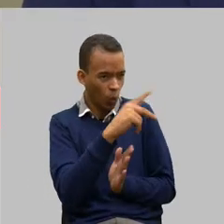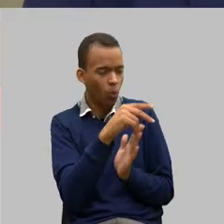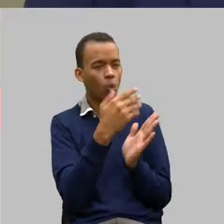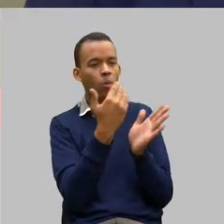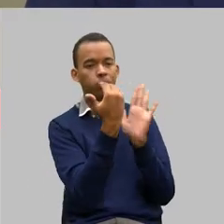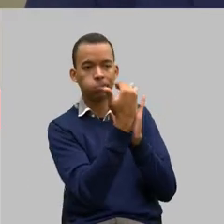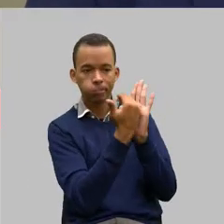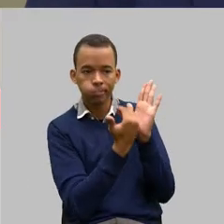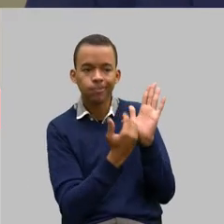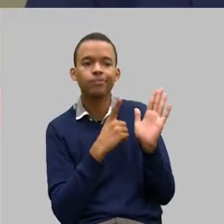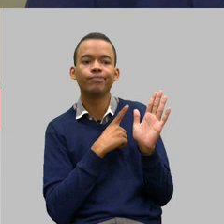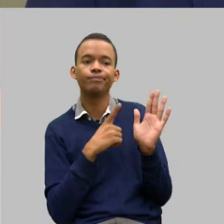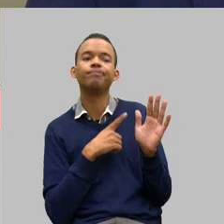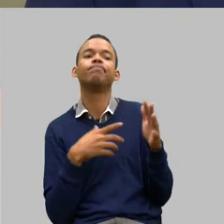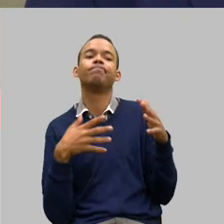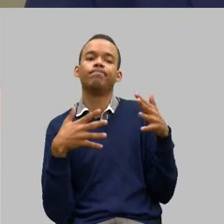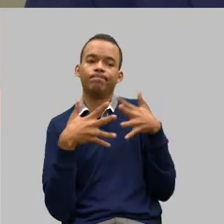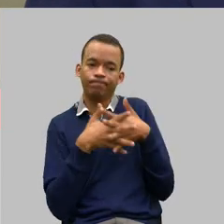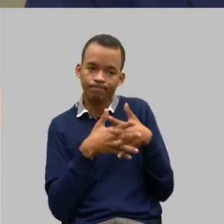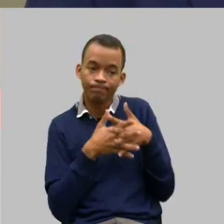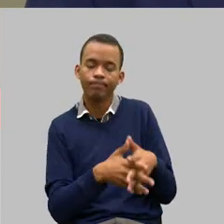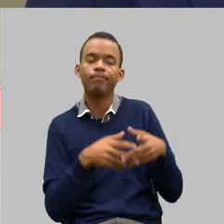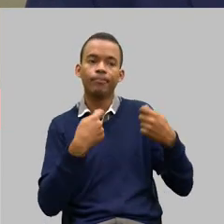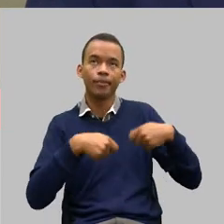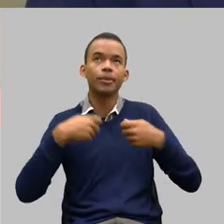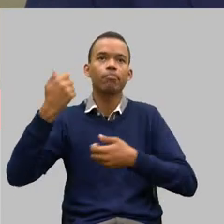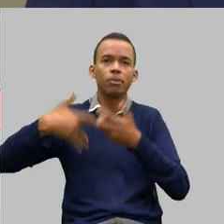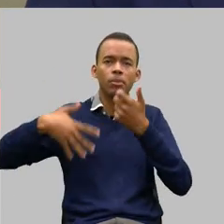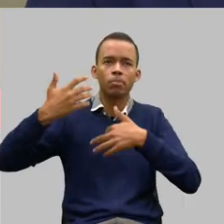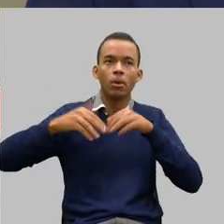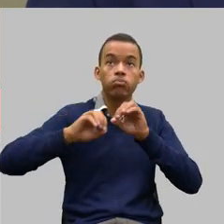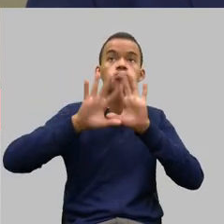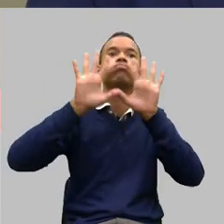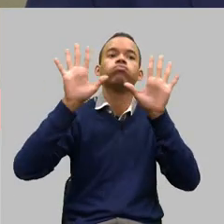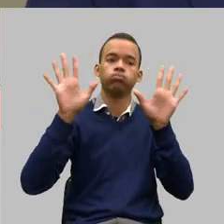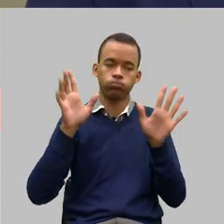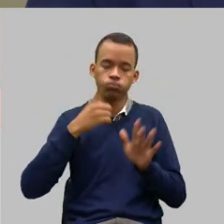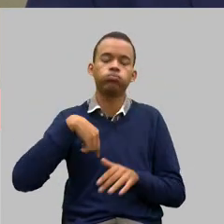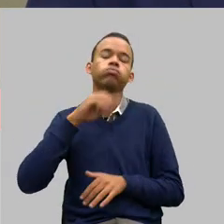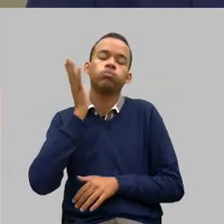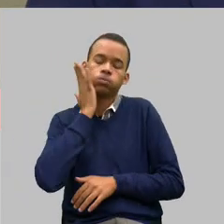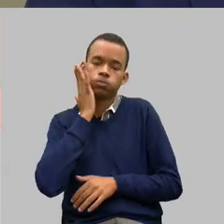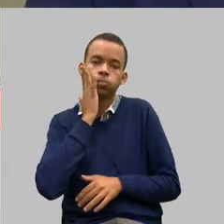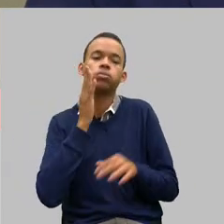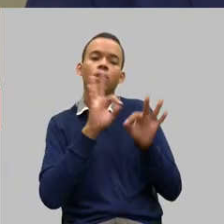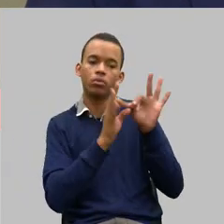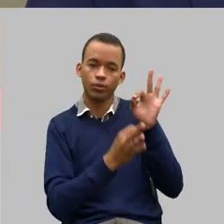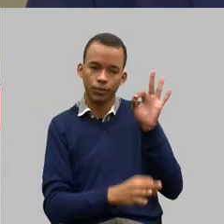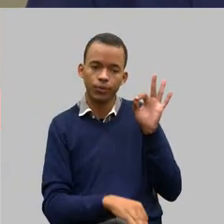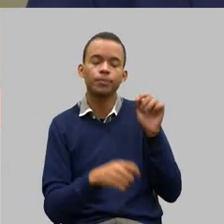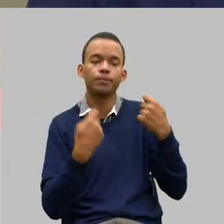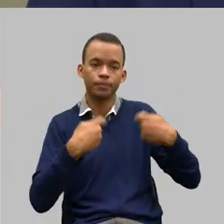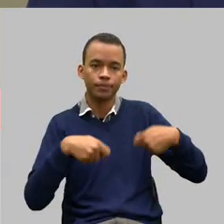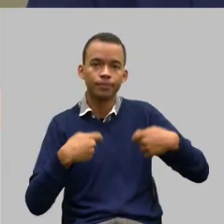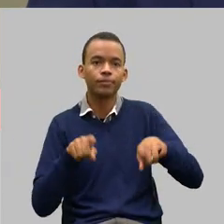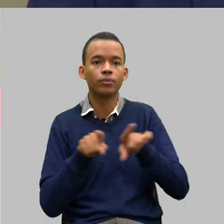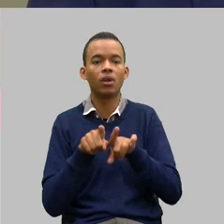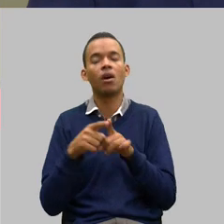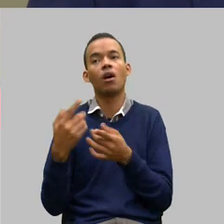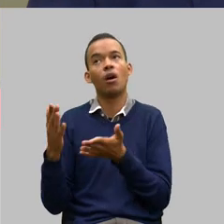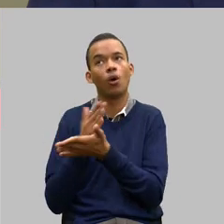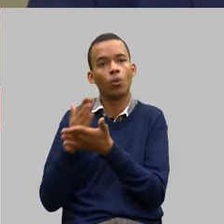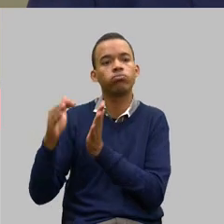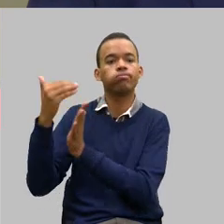uma complexidade na explanação que toma um tempo muito maior do que em outras pastas porque nós sabemos que